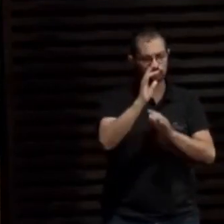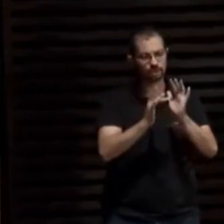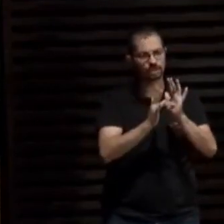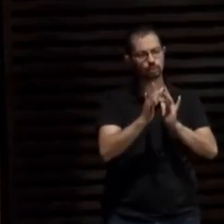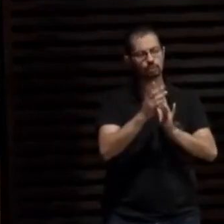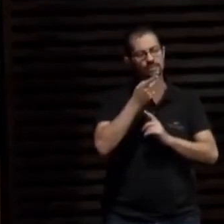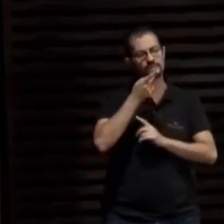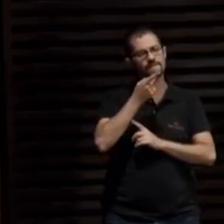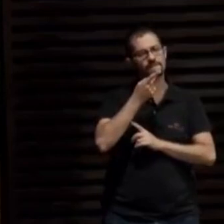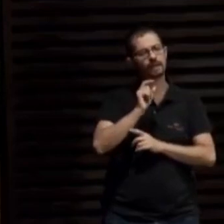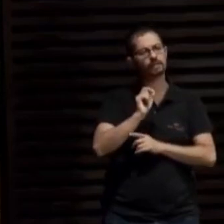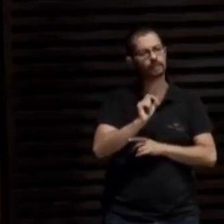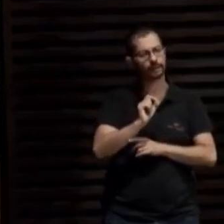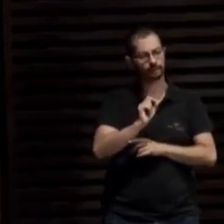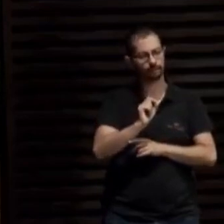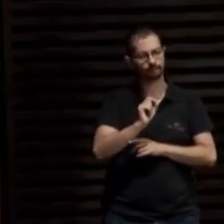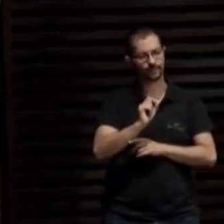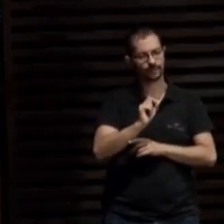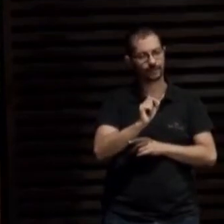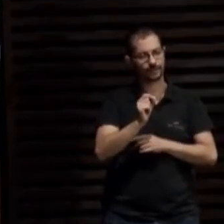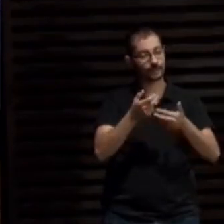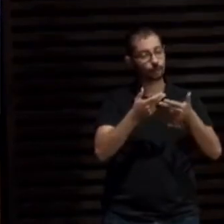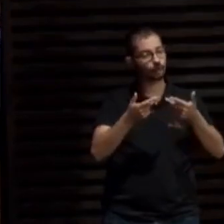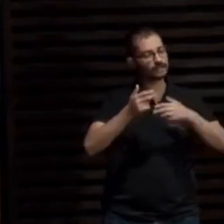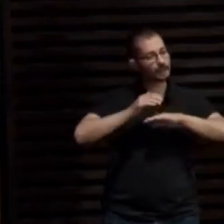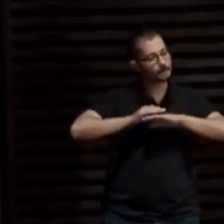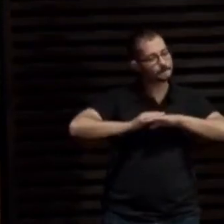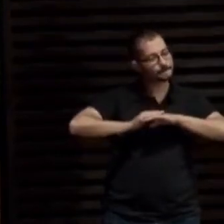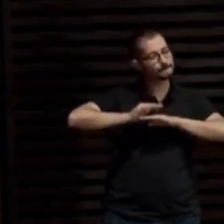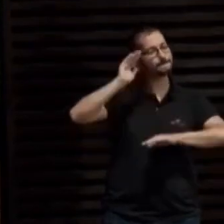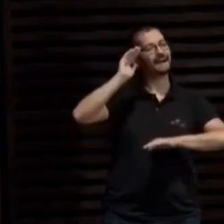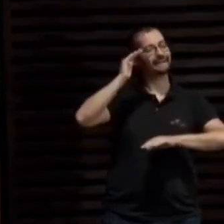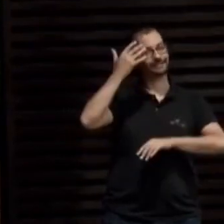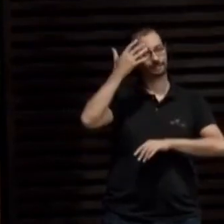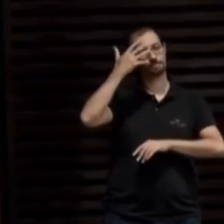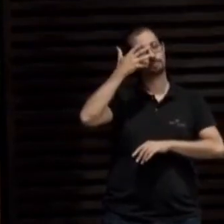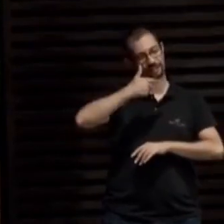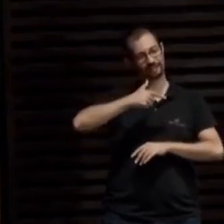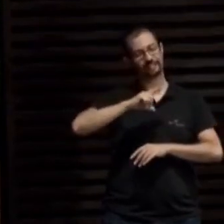coisa mais linda que existe neste mundo.